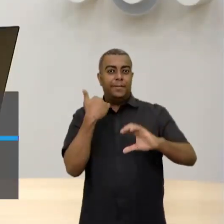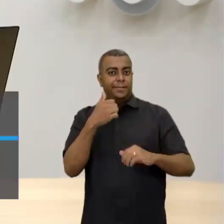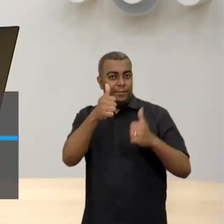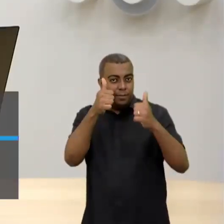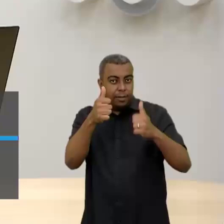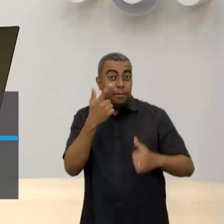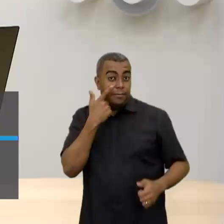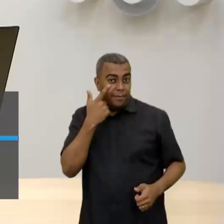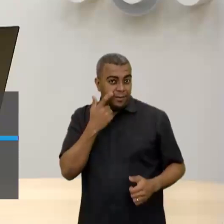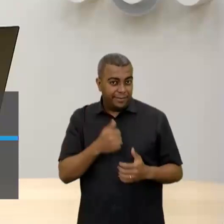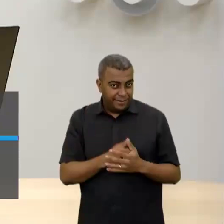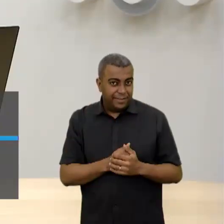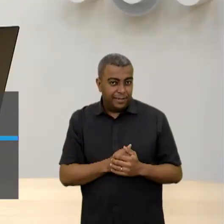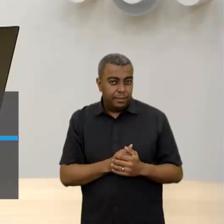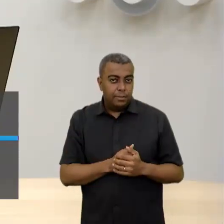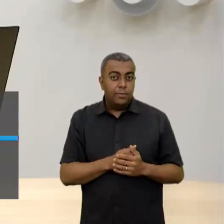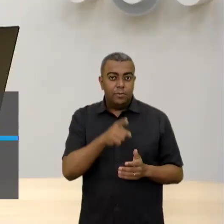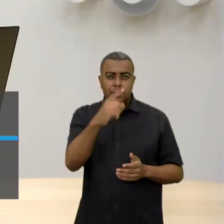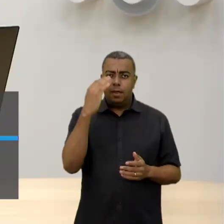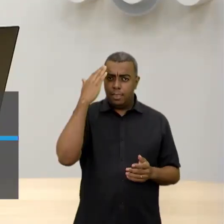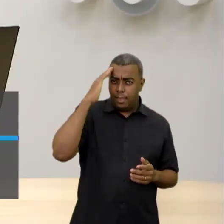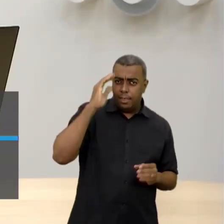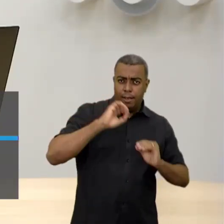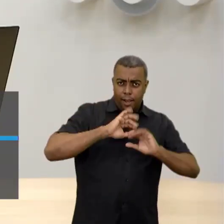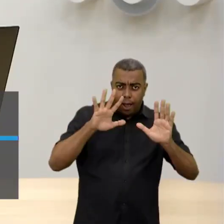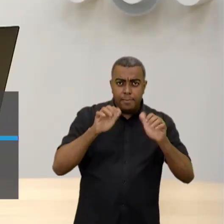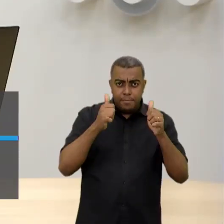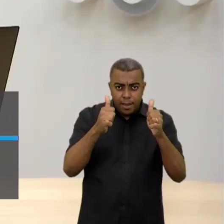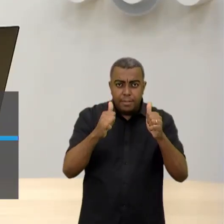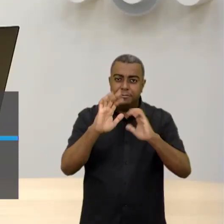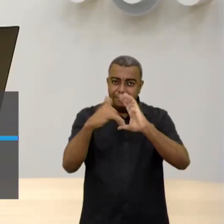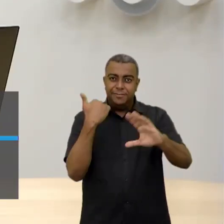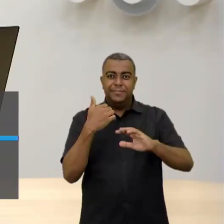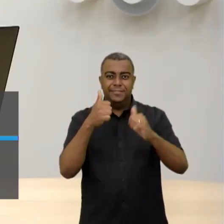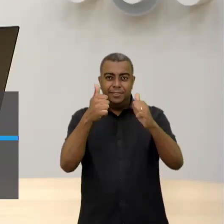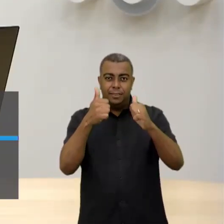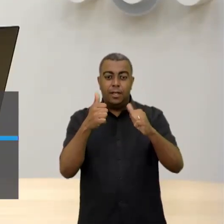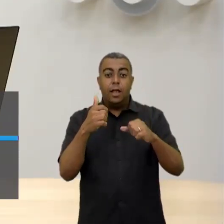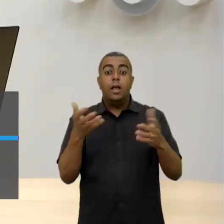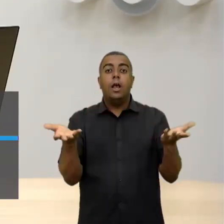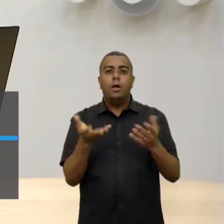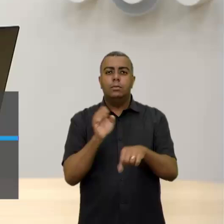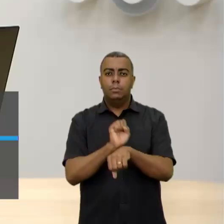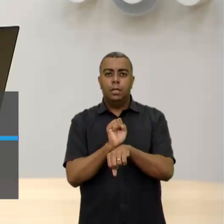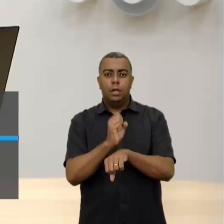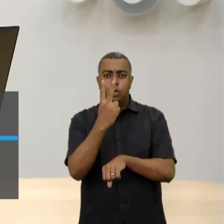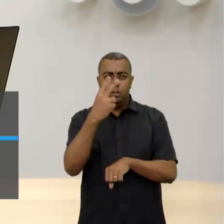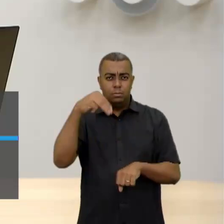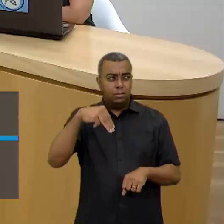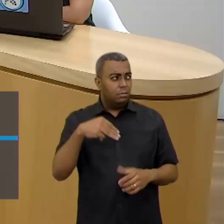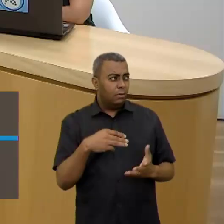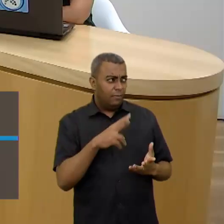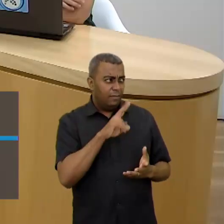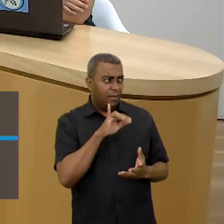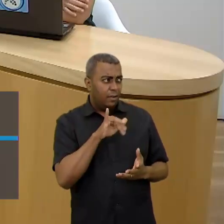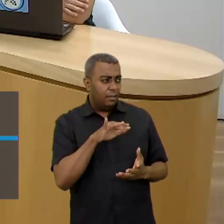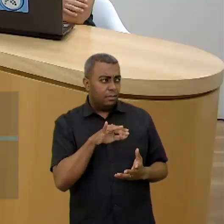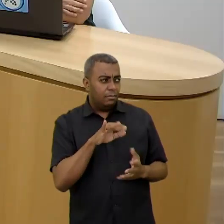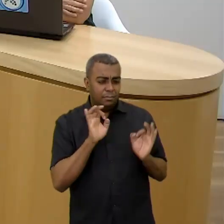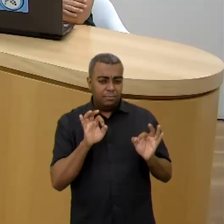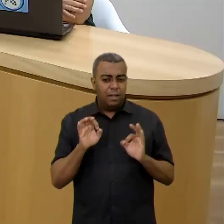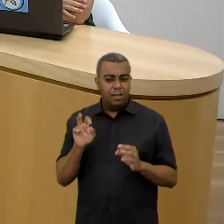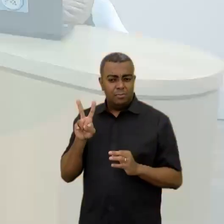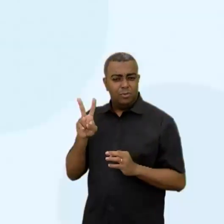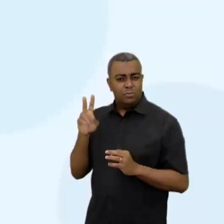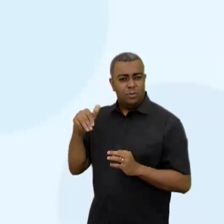chat, pra gente ver que você tá entendendo o que a gente tá falando aqui. A gente vai dar pra vocês 2 minutinhos, professora Viviane? Ótimo.